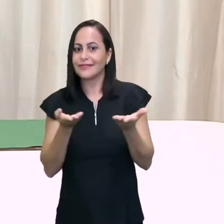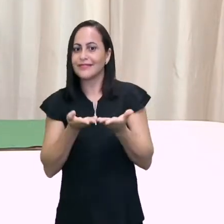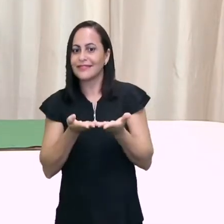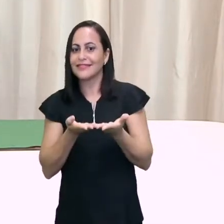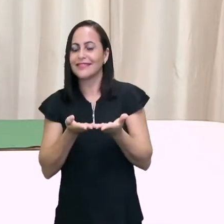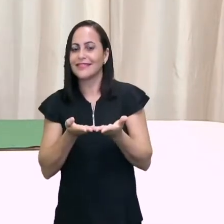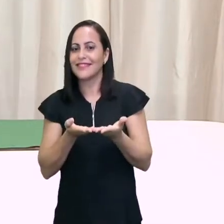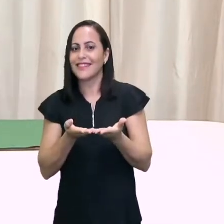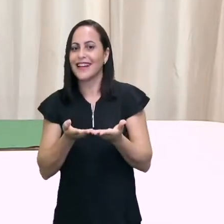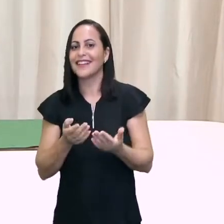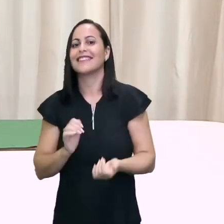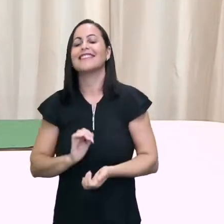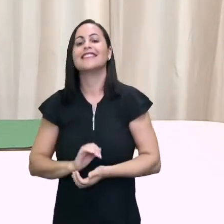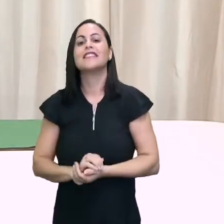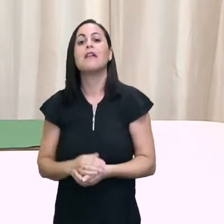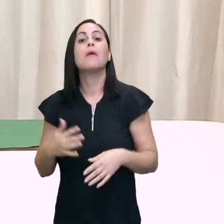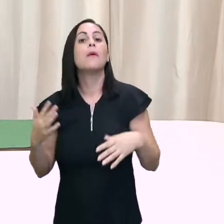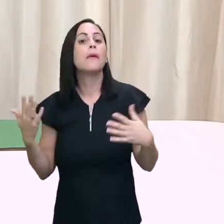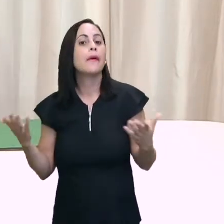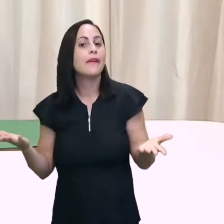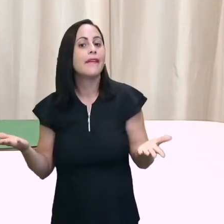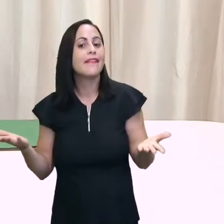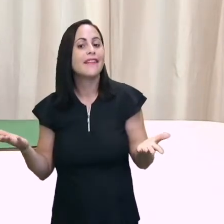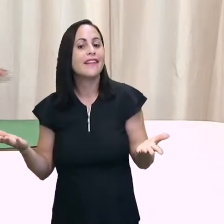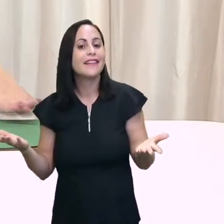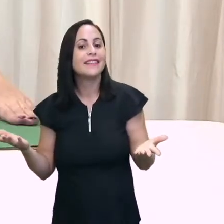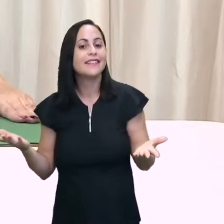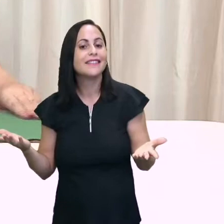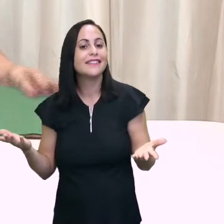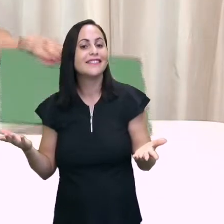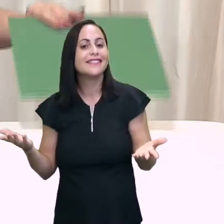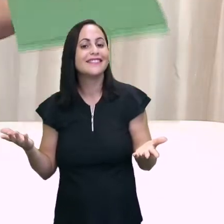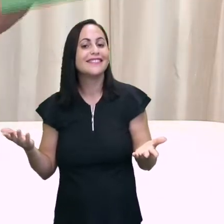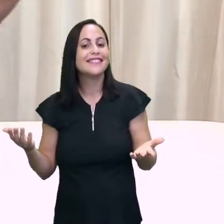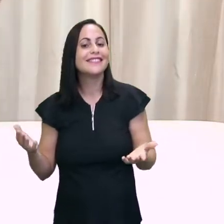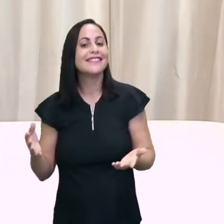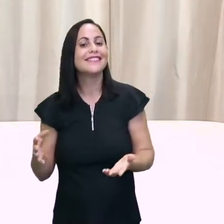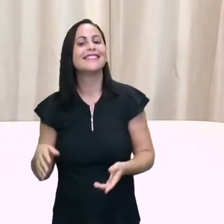Quem sabe? Ah, quem falou?